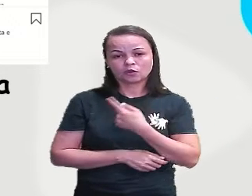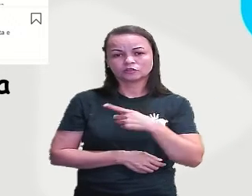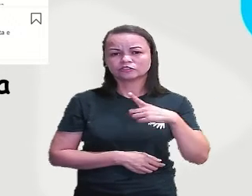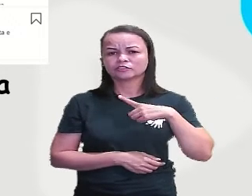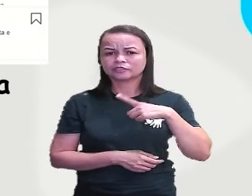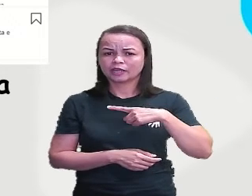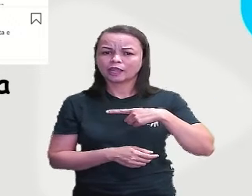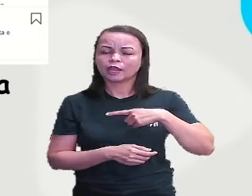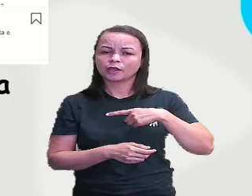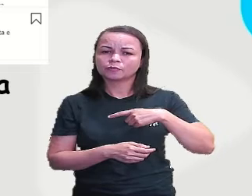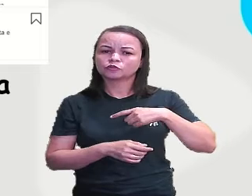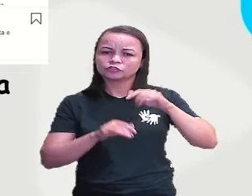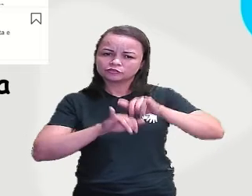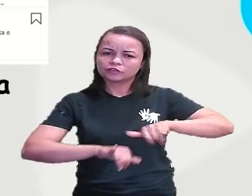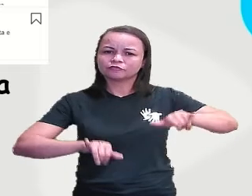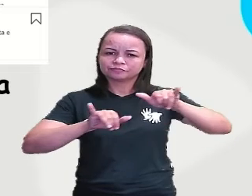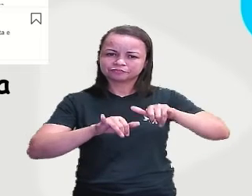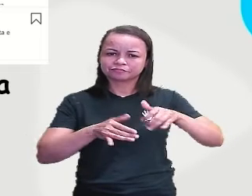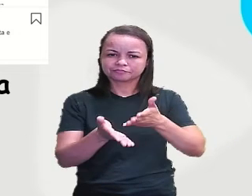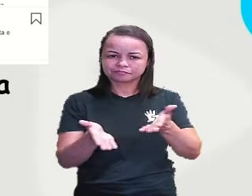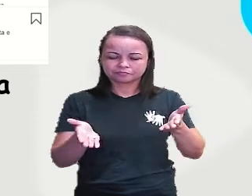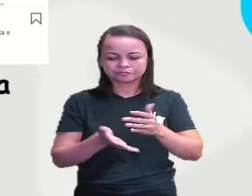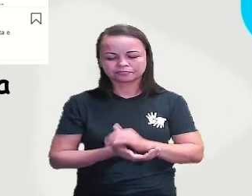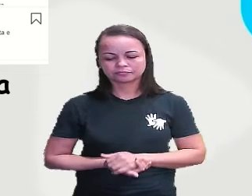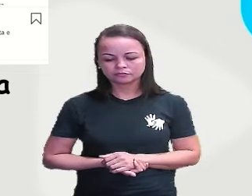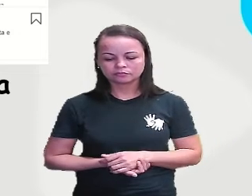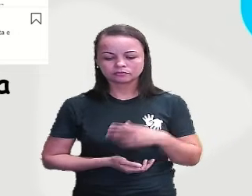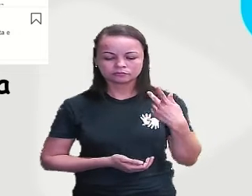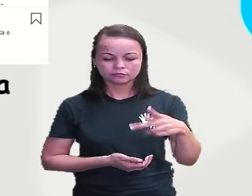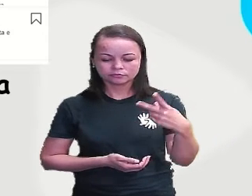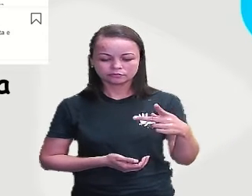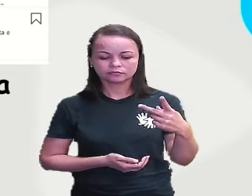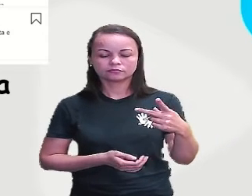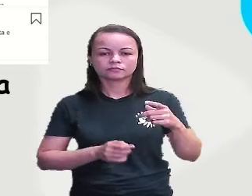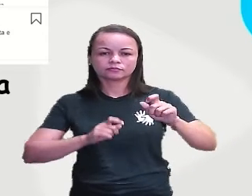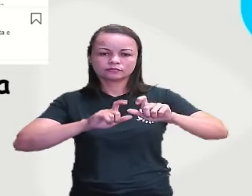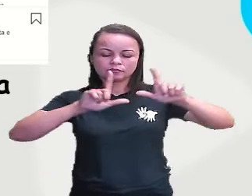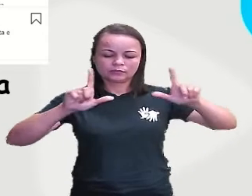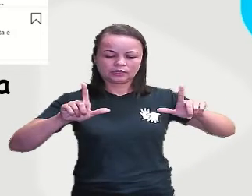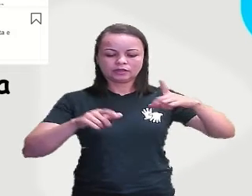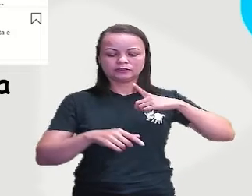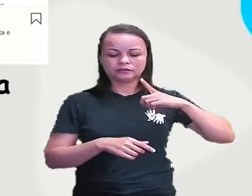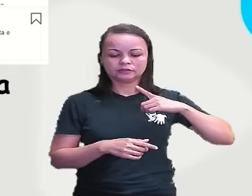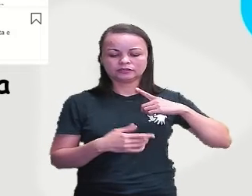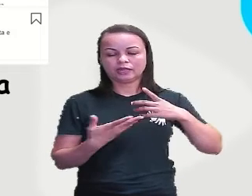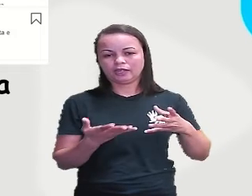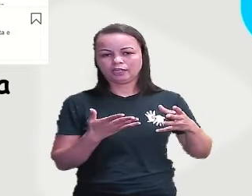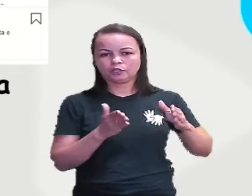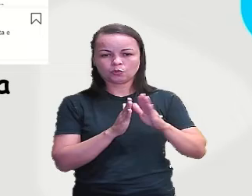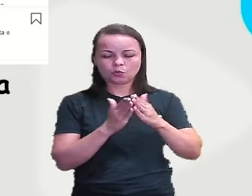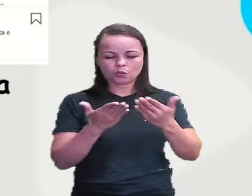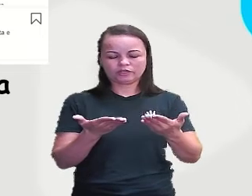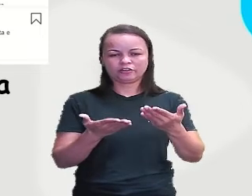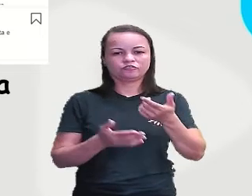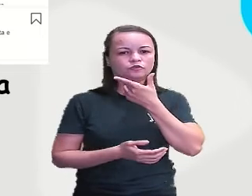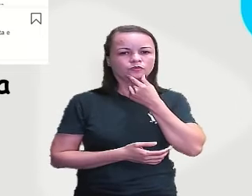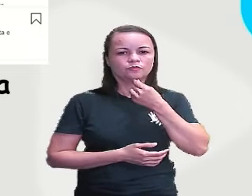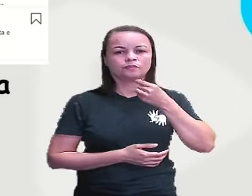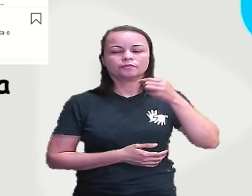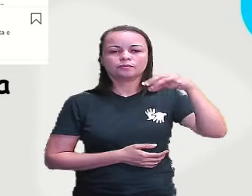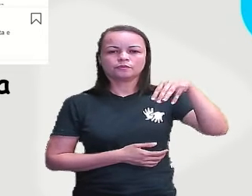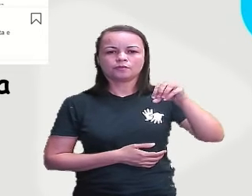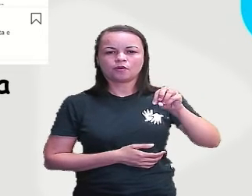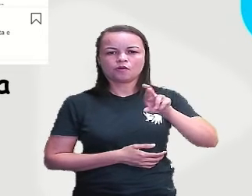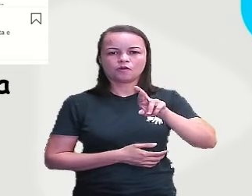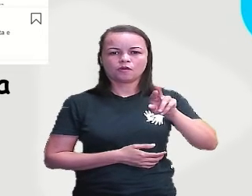de passar aquela informação. Então, nesse post tem um livro de Rosiana Murray, ó, o Abecedário Poético